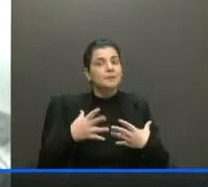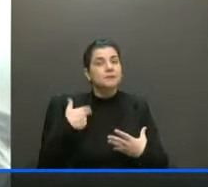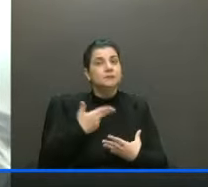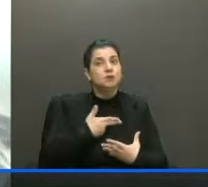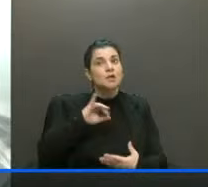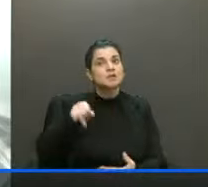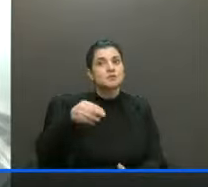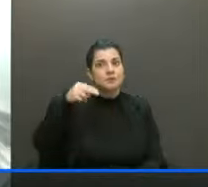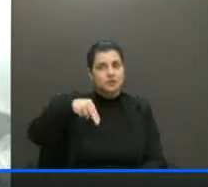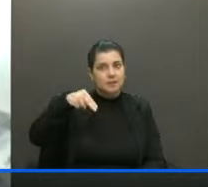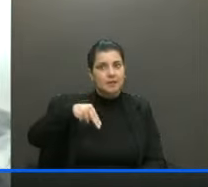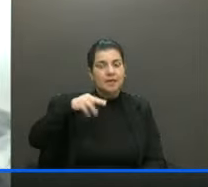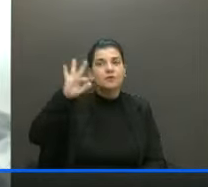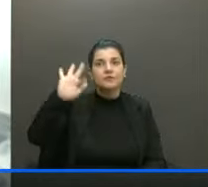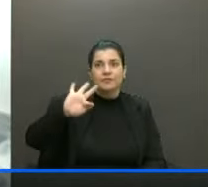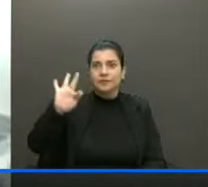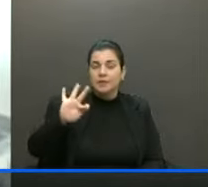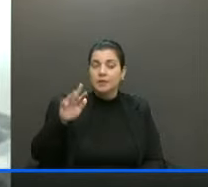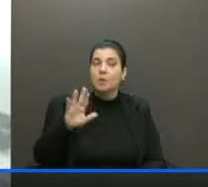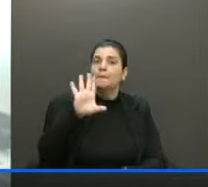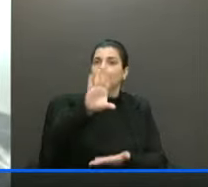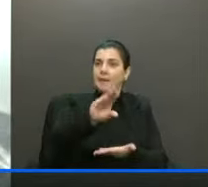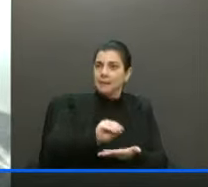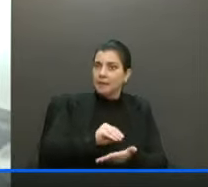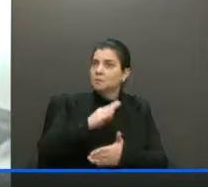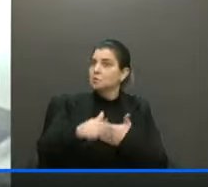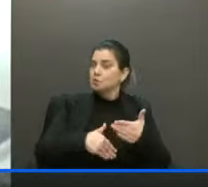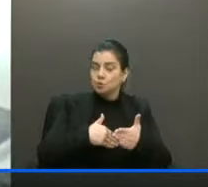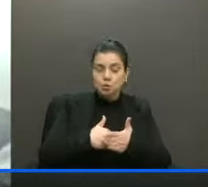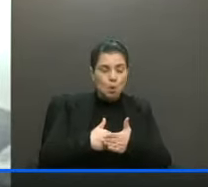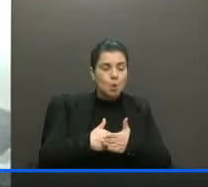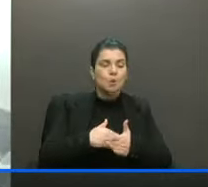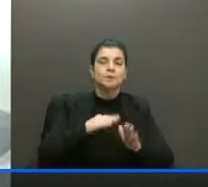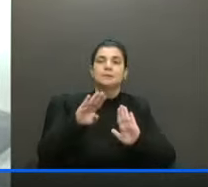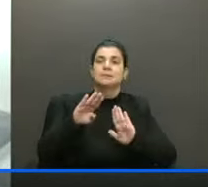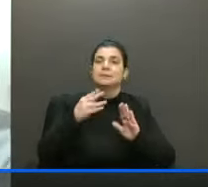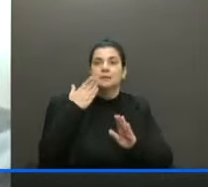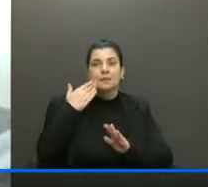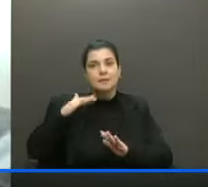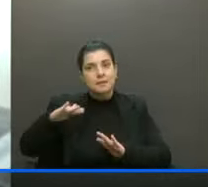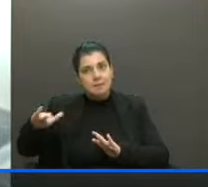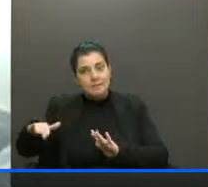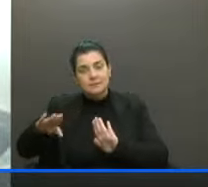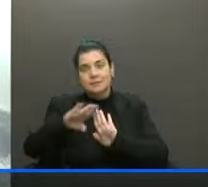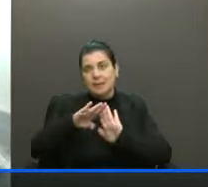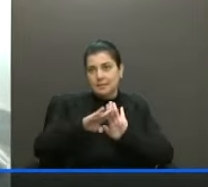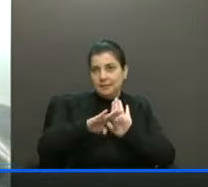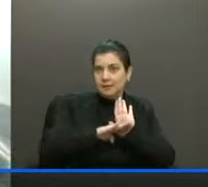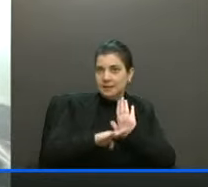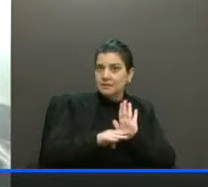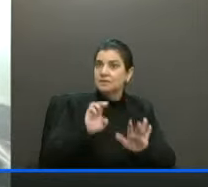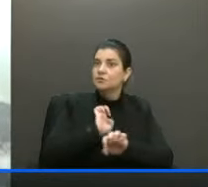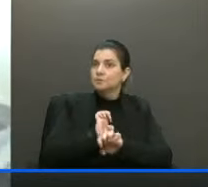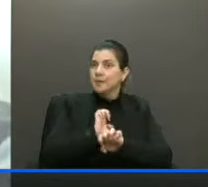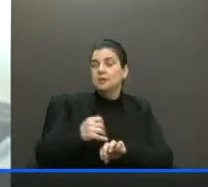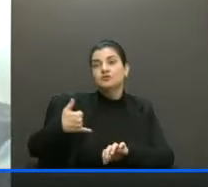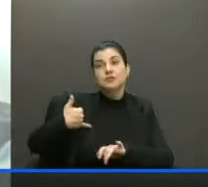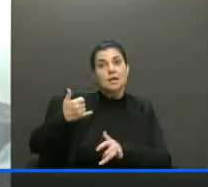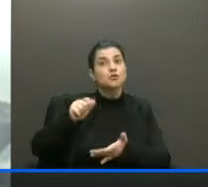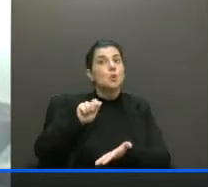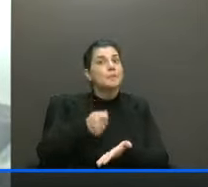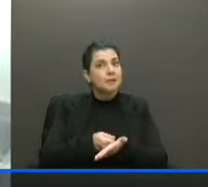janeiro e fevereiro, nós pegamos todas as crianças que estavam na lista de espera, que eram de idade obrigatória, e